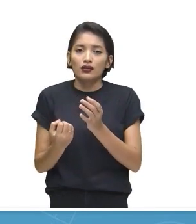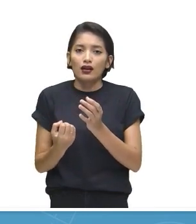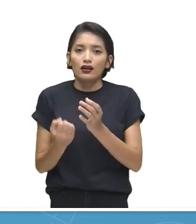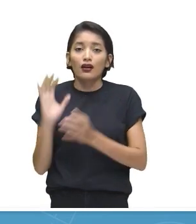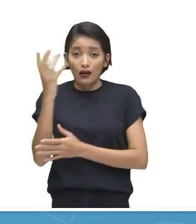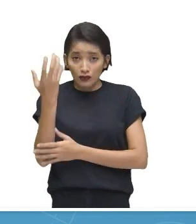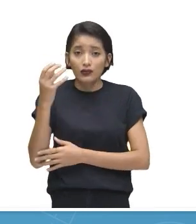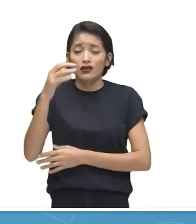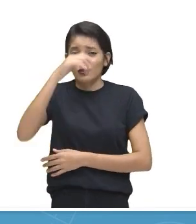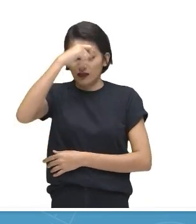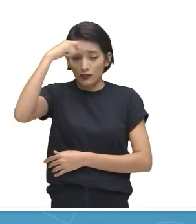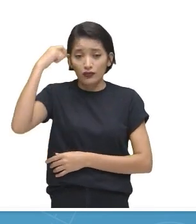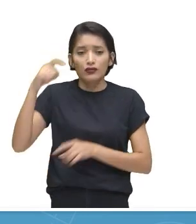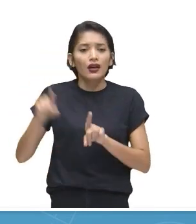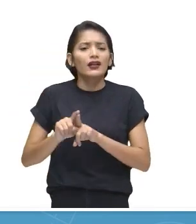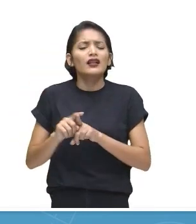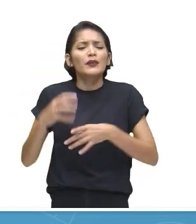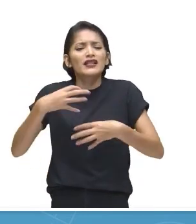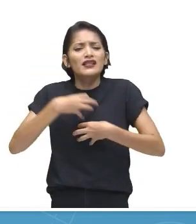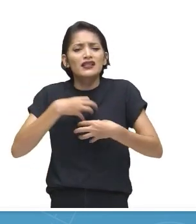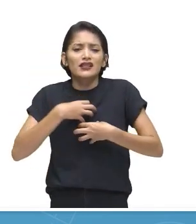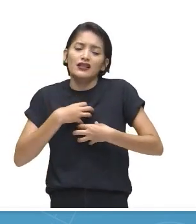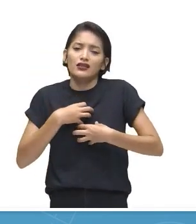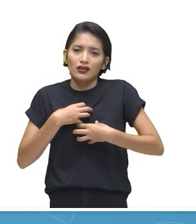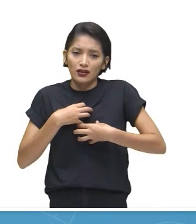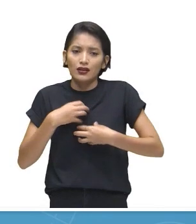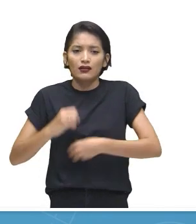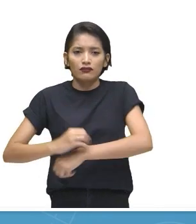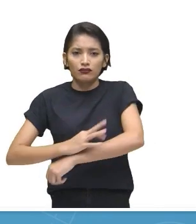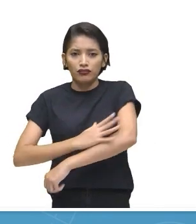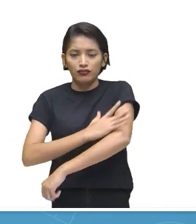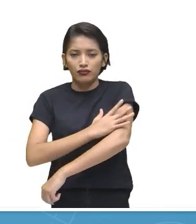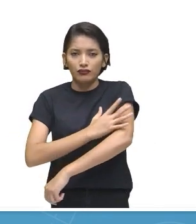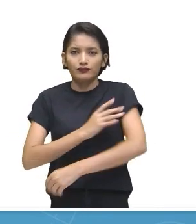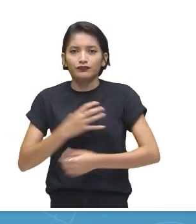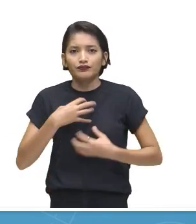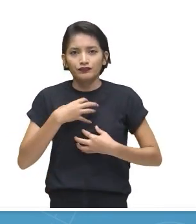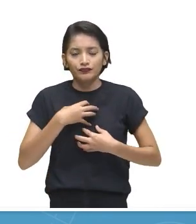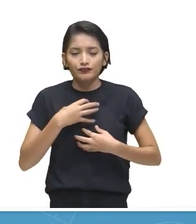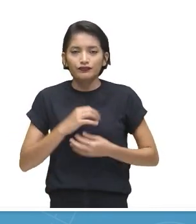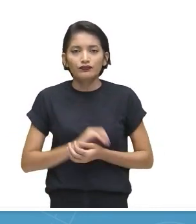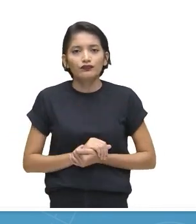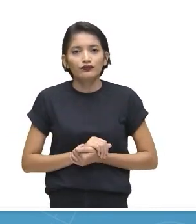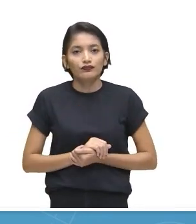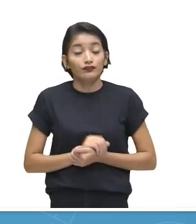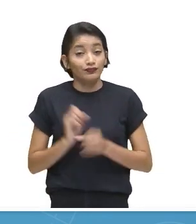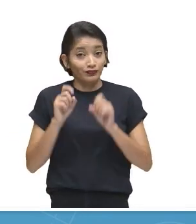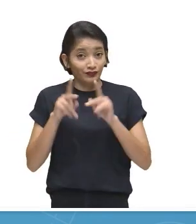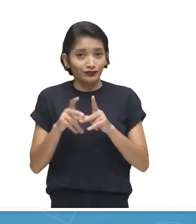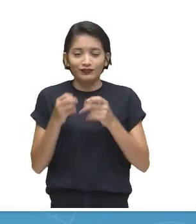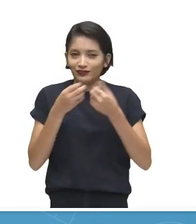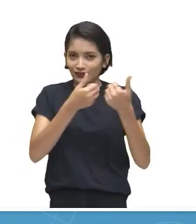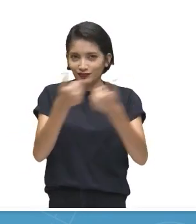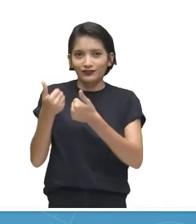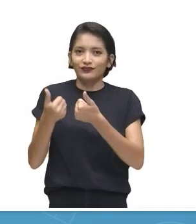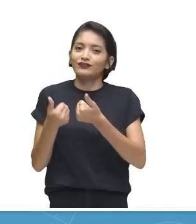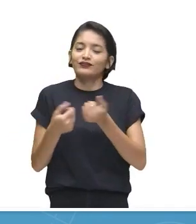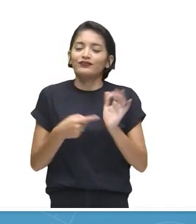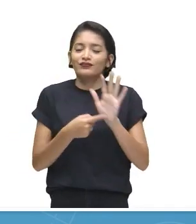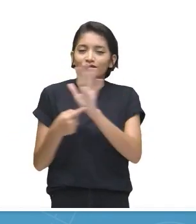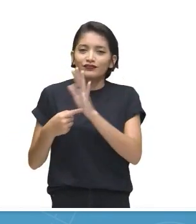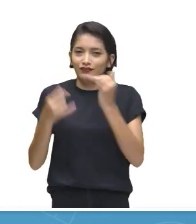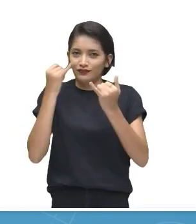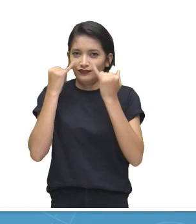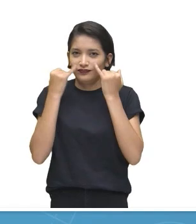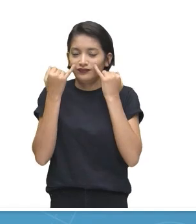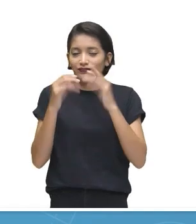permitem sentir as mais diferentes sensações. Muito bem, obrigado aí a professora que trouxe mais informações para a gente sobre